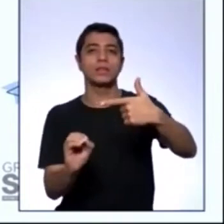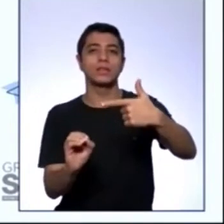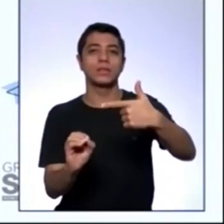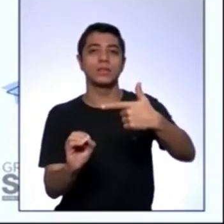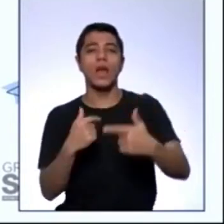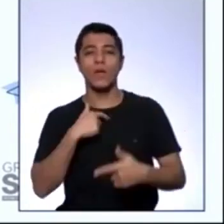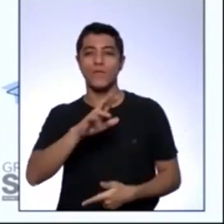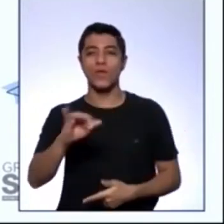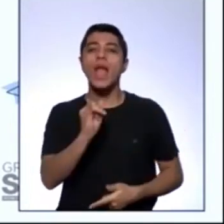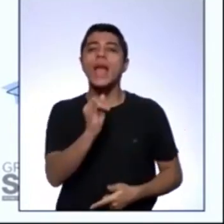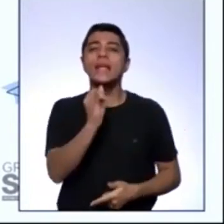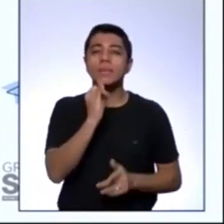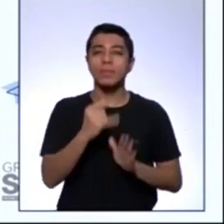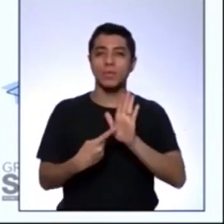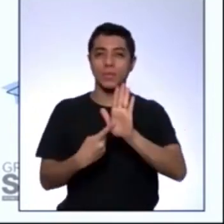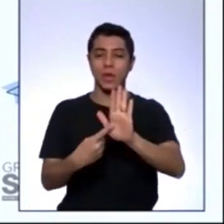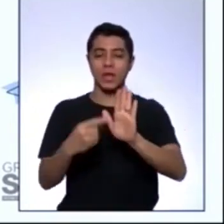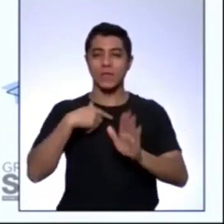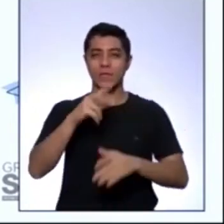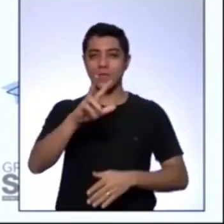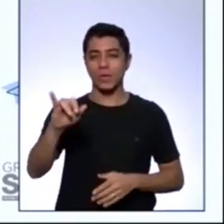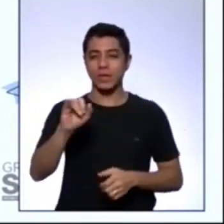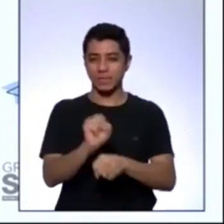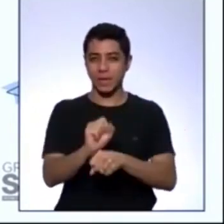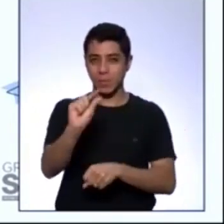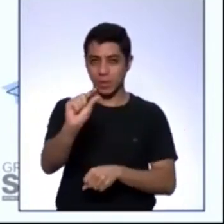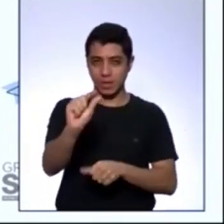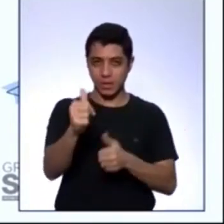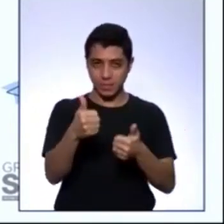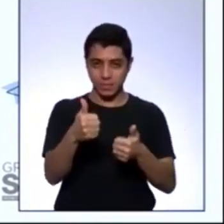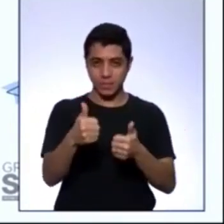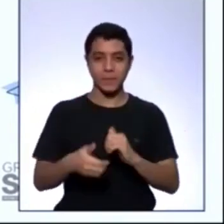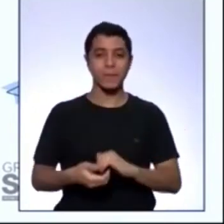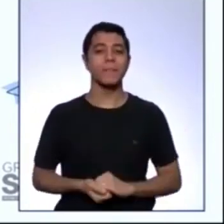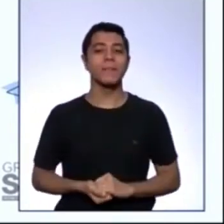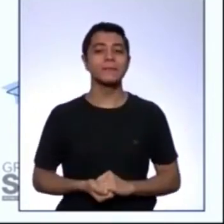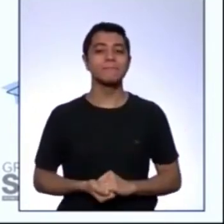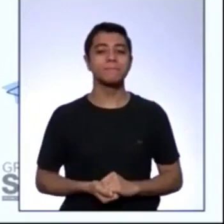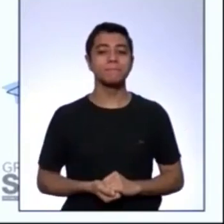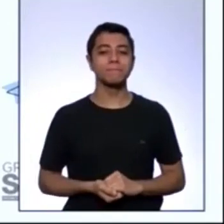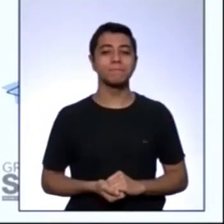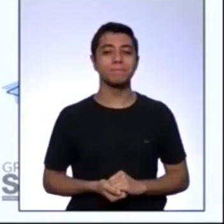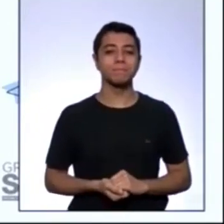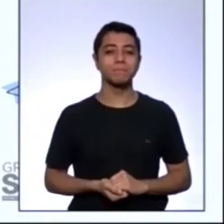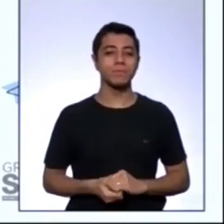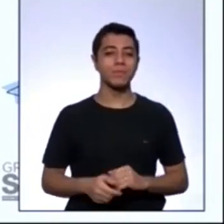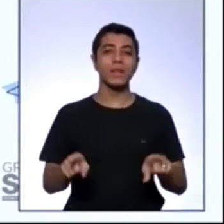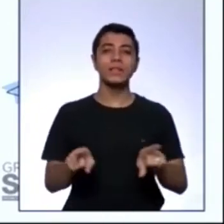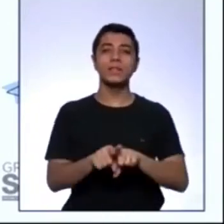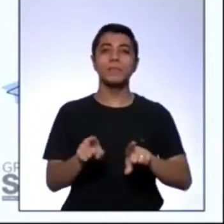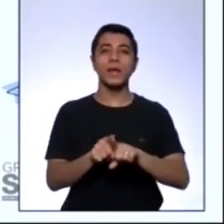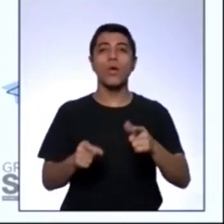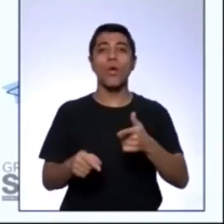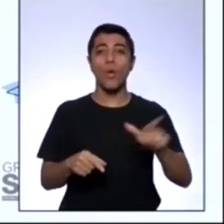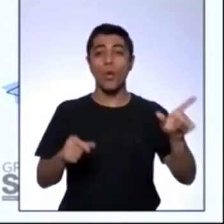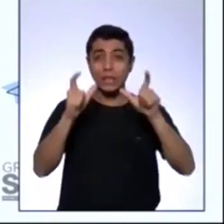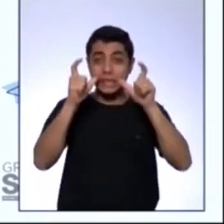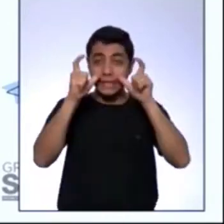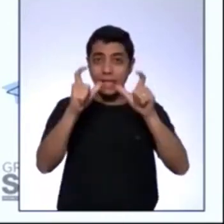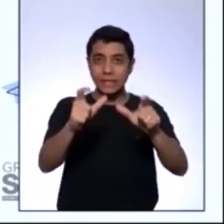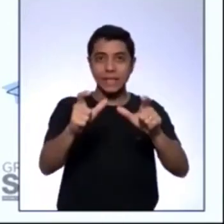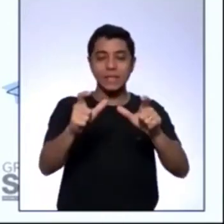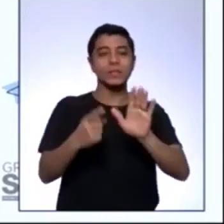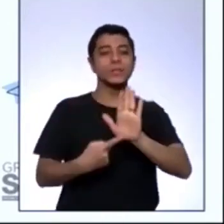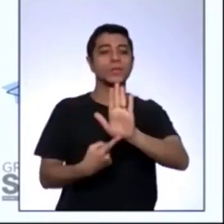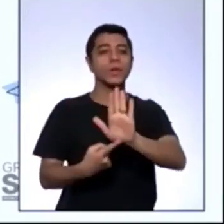dou exemplos daqui a pouquinho daqui a pouquinho outra porcentagem interessante é